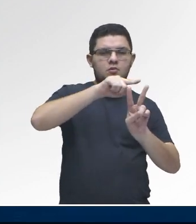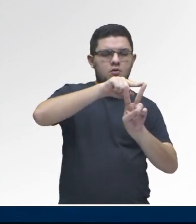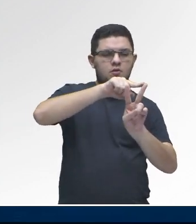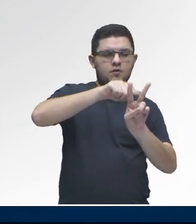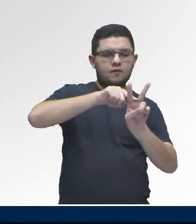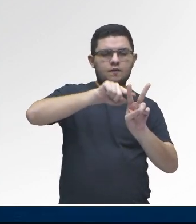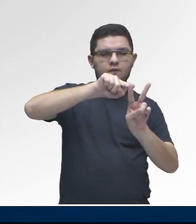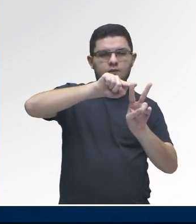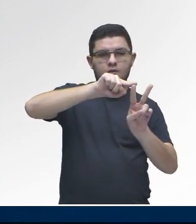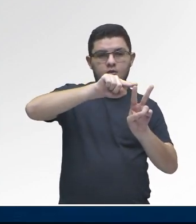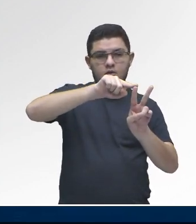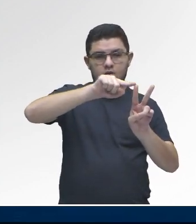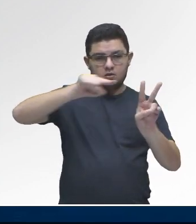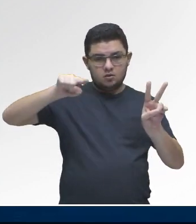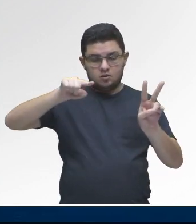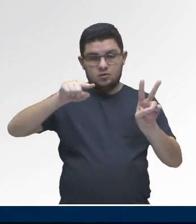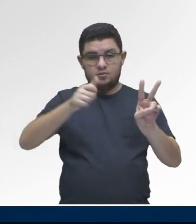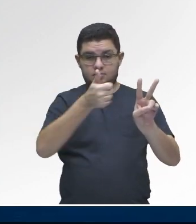196